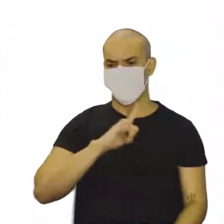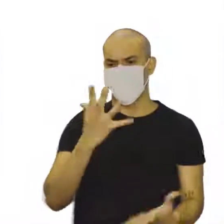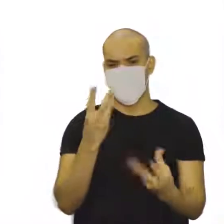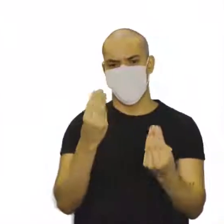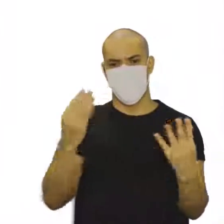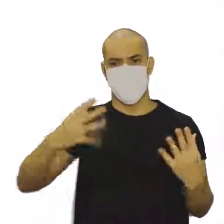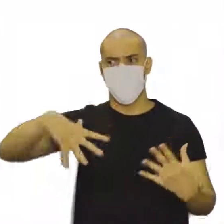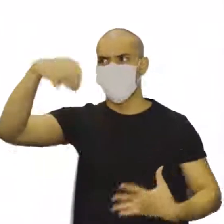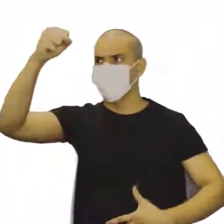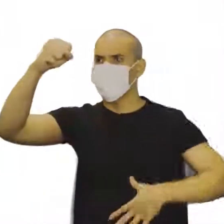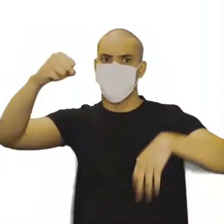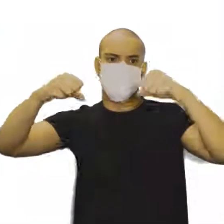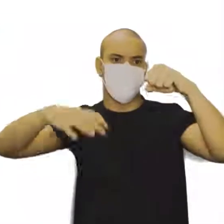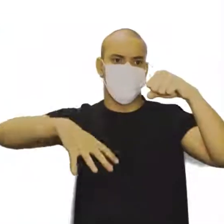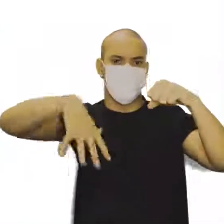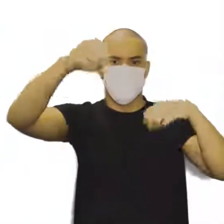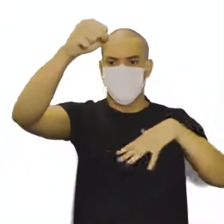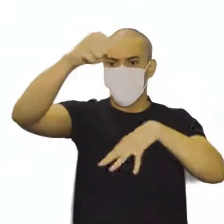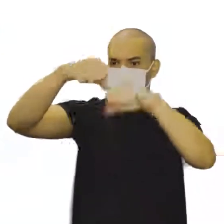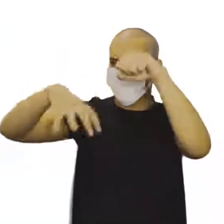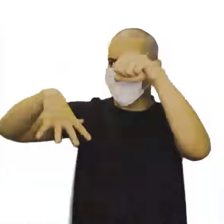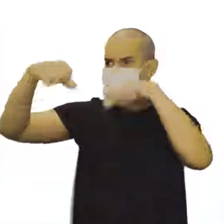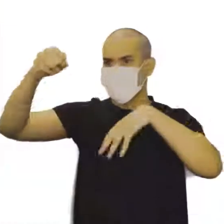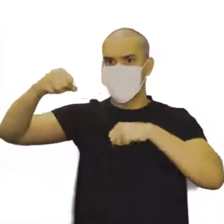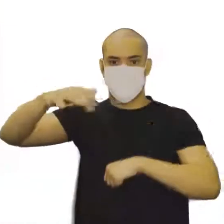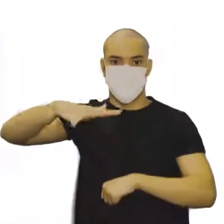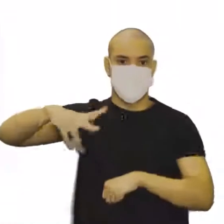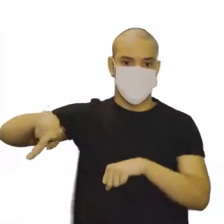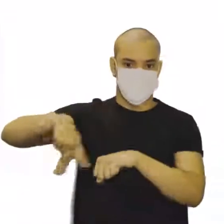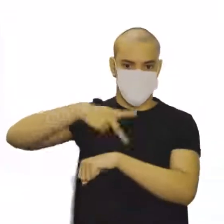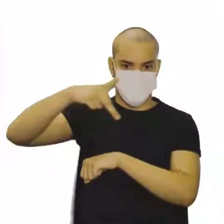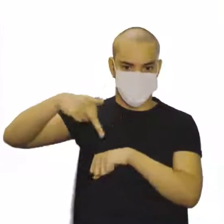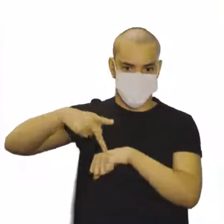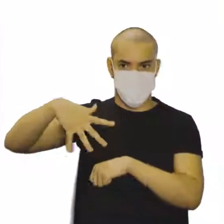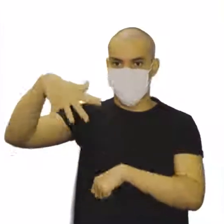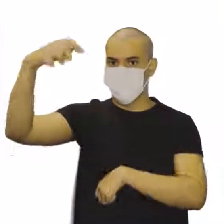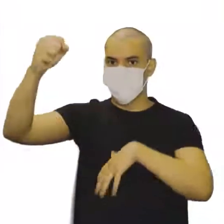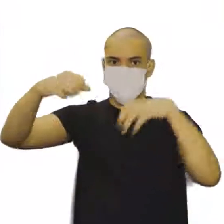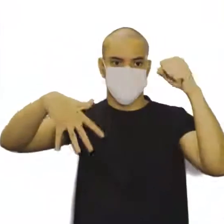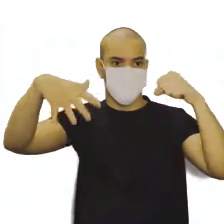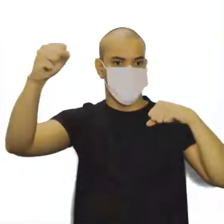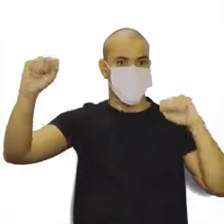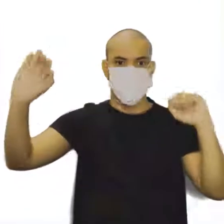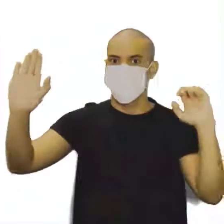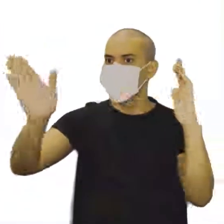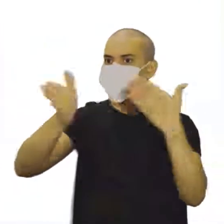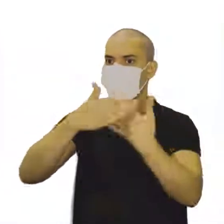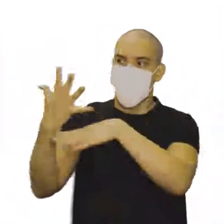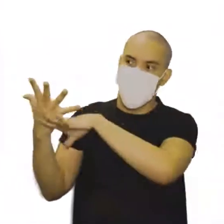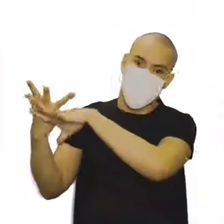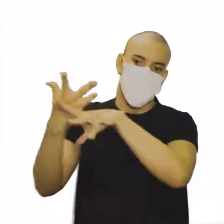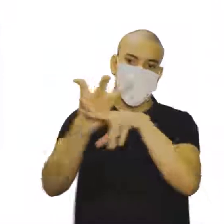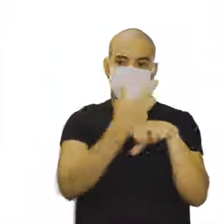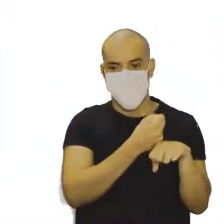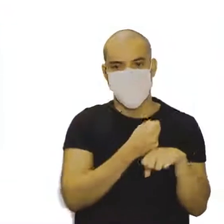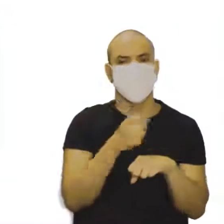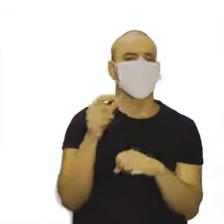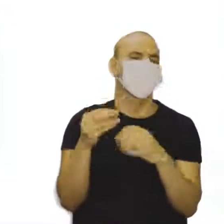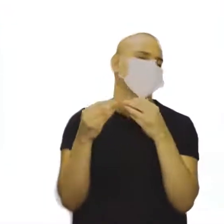tendo muitos blackouts em algumas regiões do país, né? Que esses apagões aí, e isso pode gerar